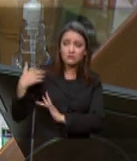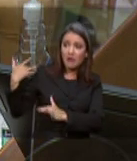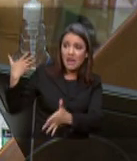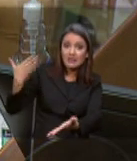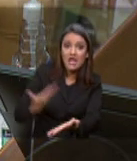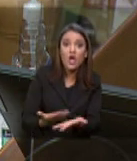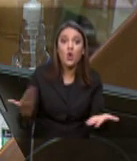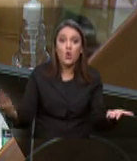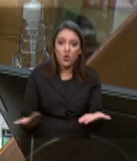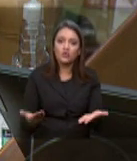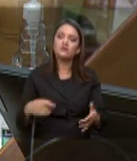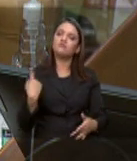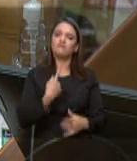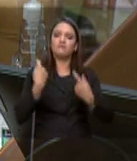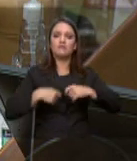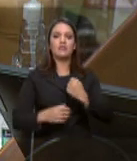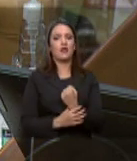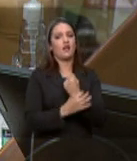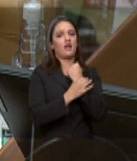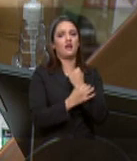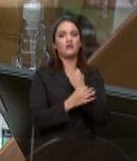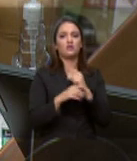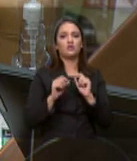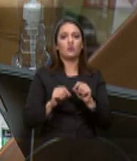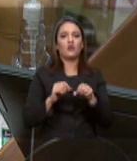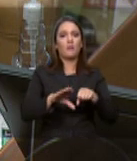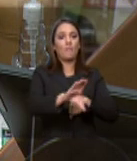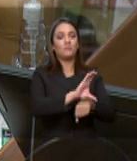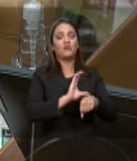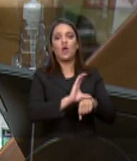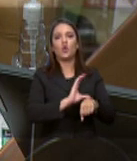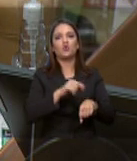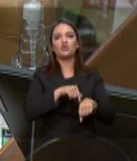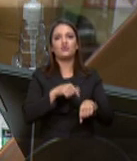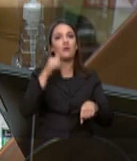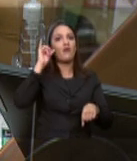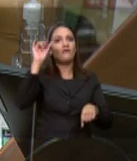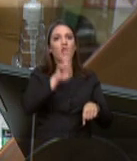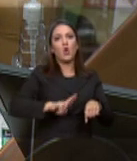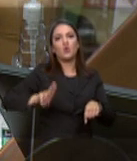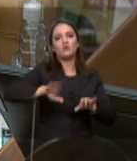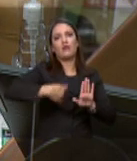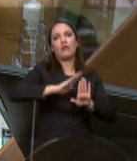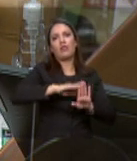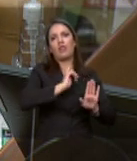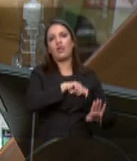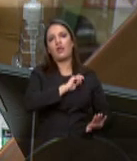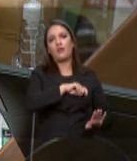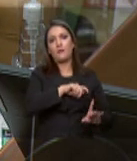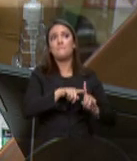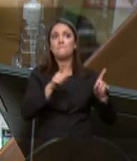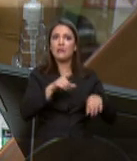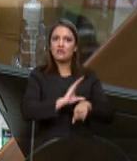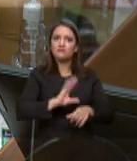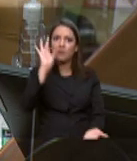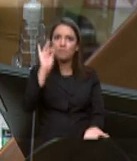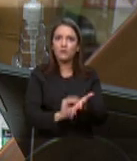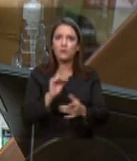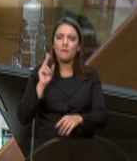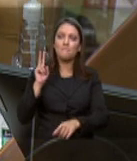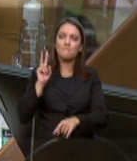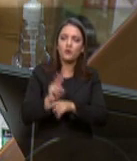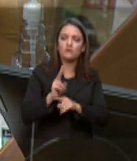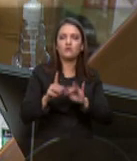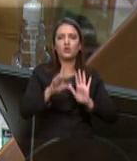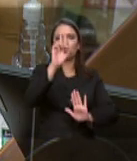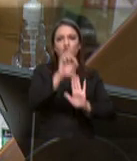do que garantir que a Constituição não seja usada como a bandeira mortalha do direito, mas a garantia de proteção do direito,